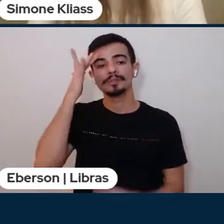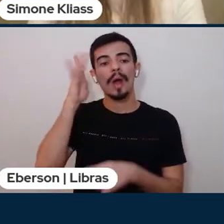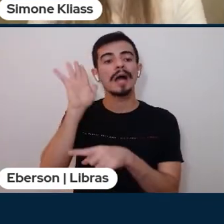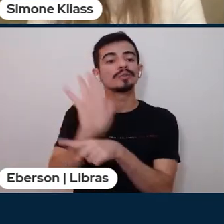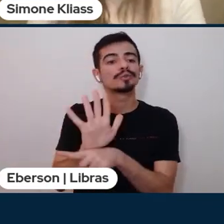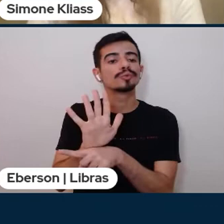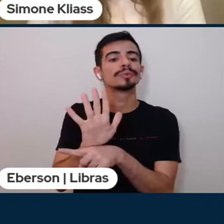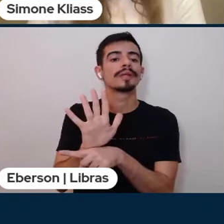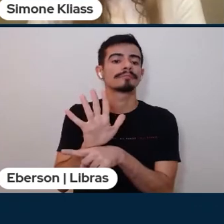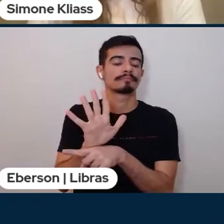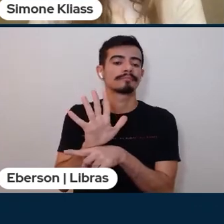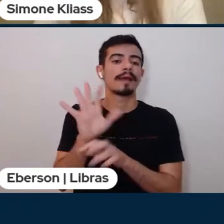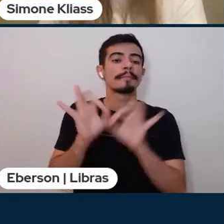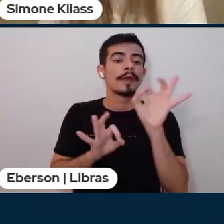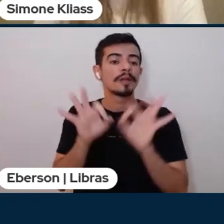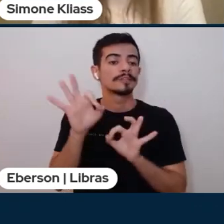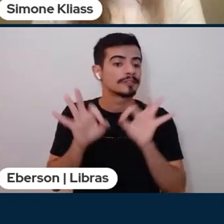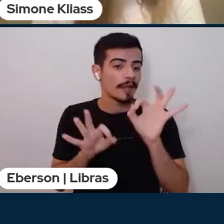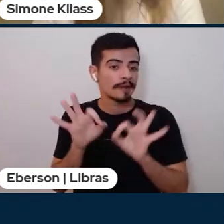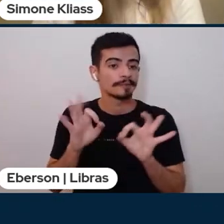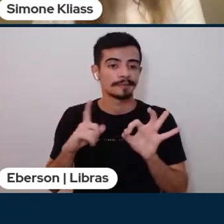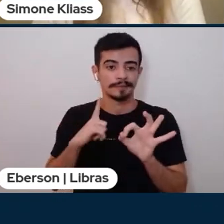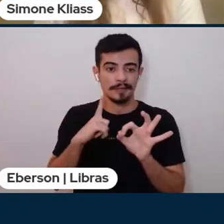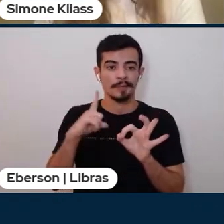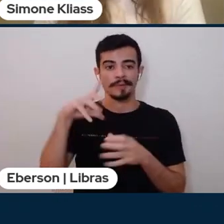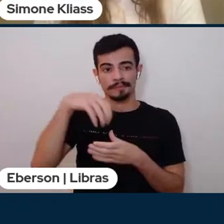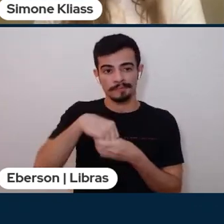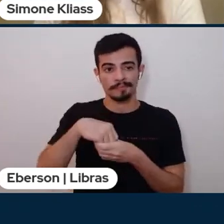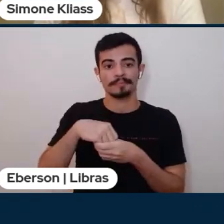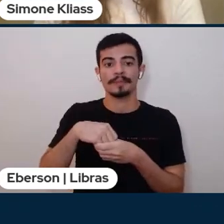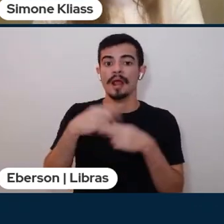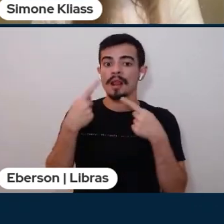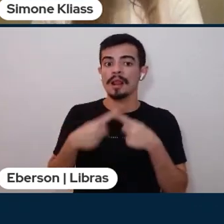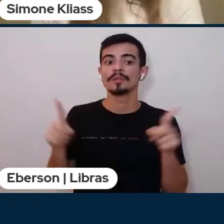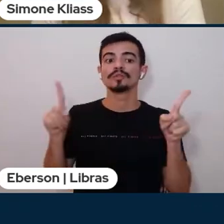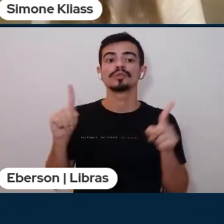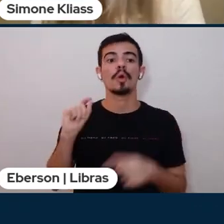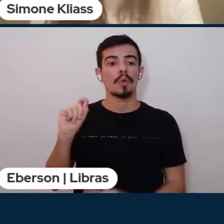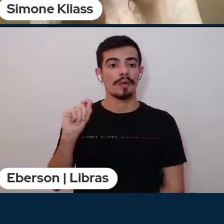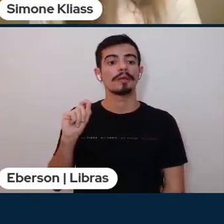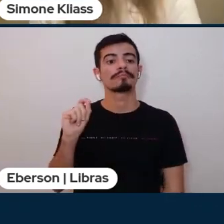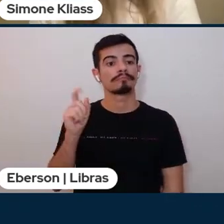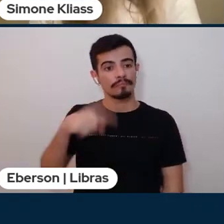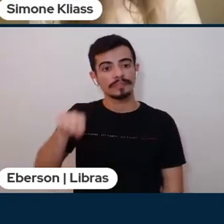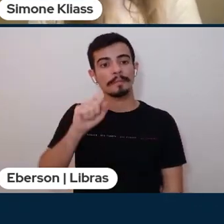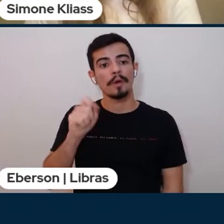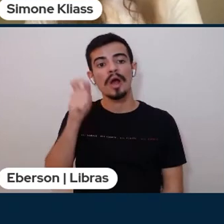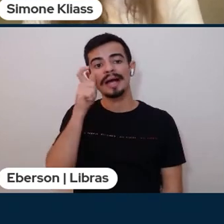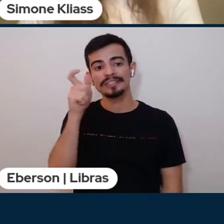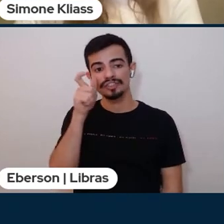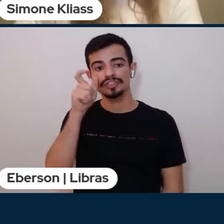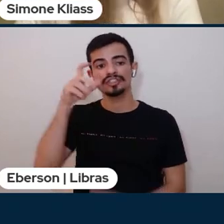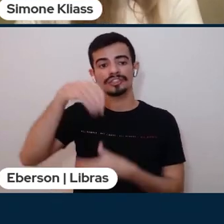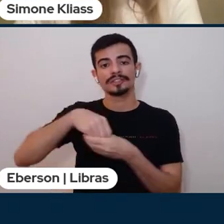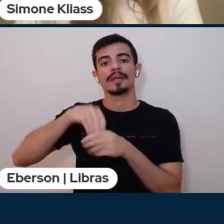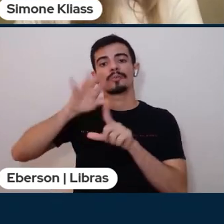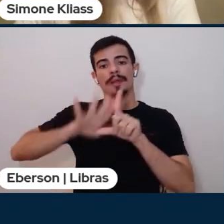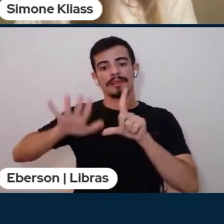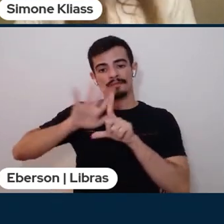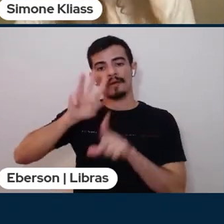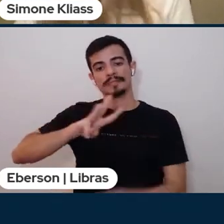esses esses vídeos acabaram ser lançados na NVIDIA então dá para vocês estudar um pouquinho mais tá lá na plataforma tá lá no